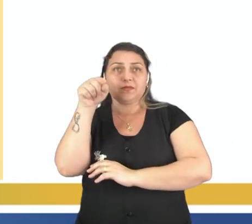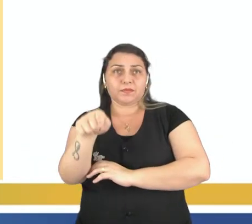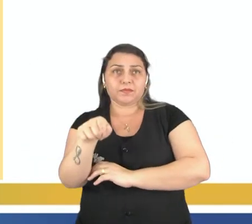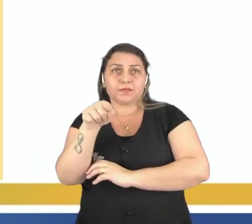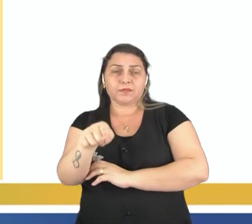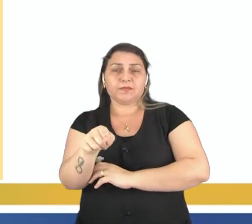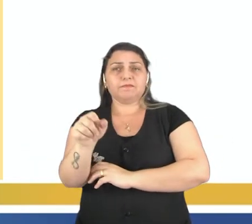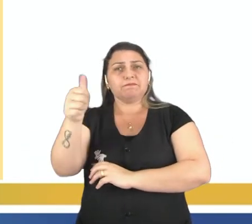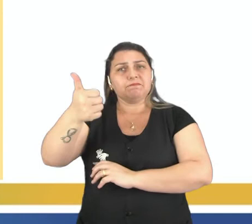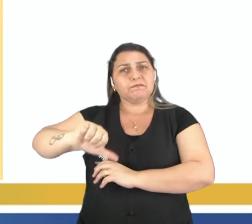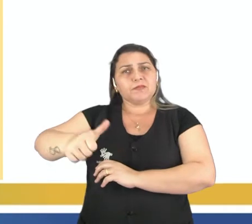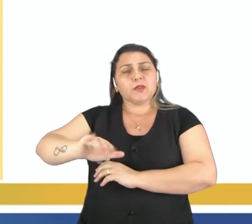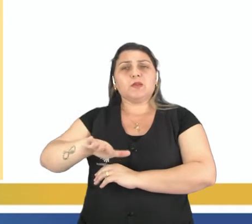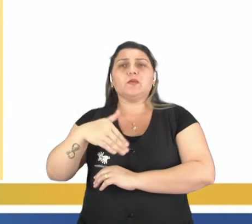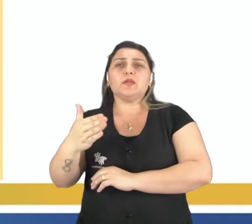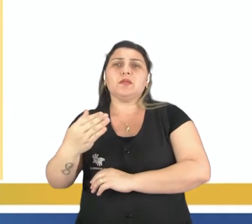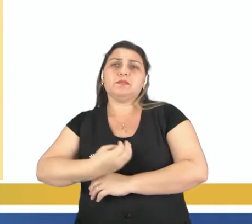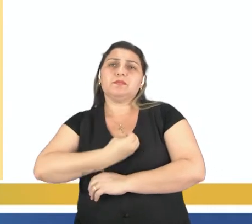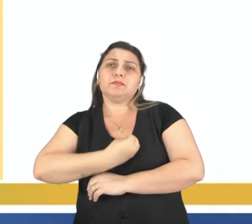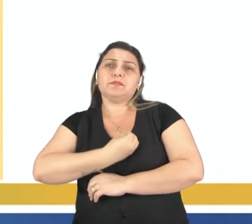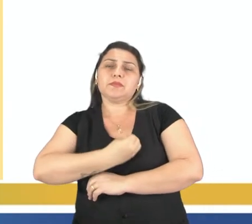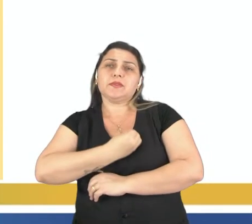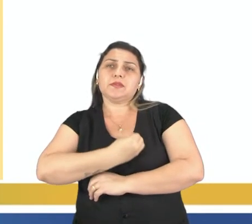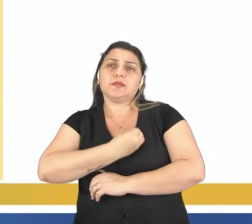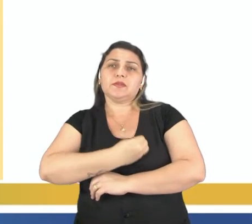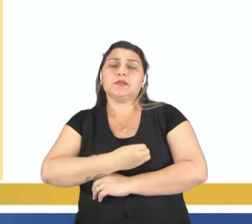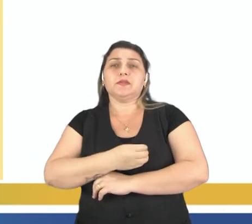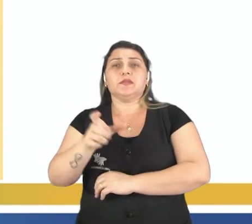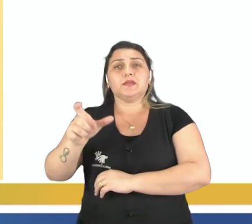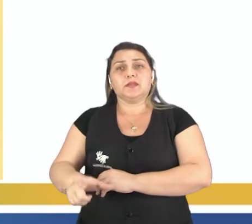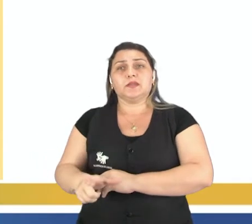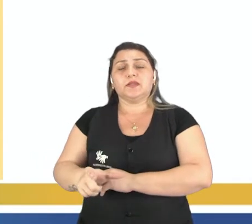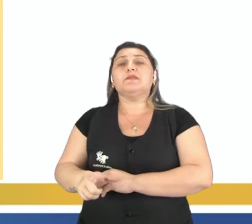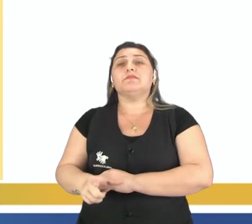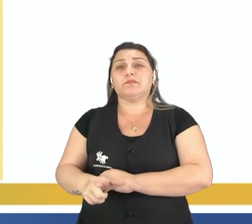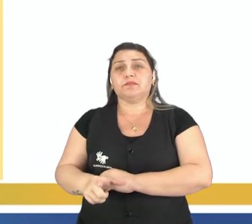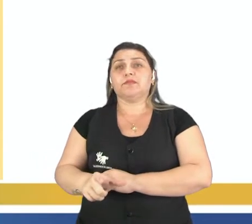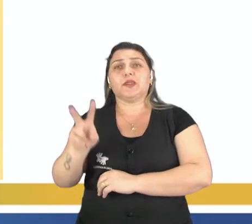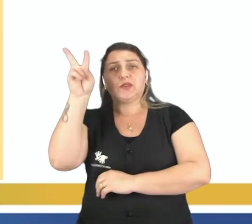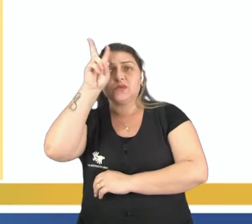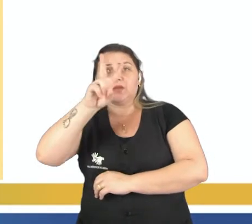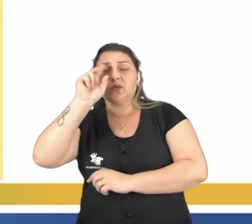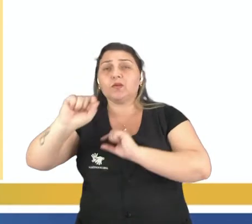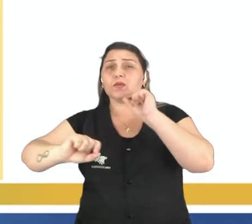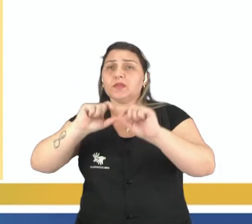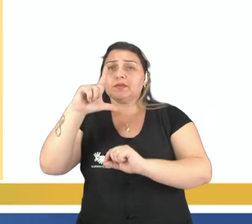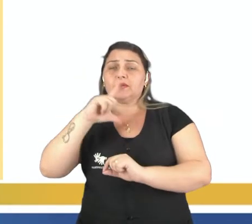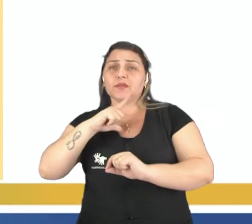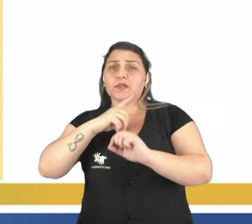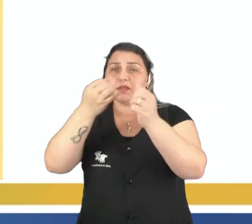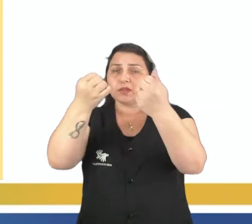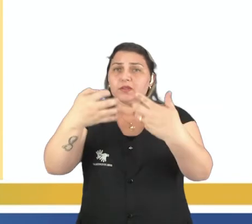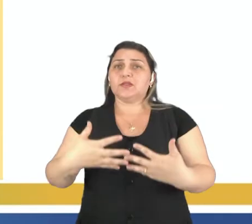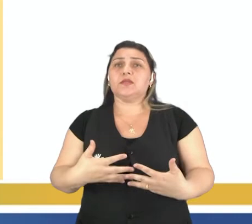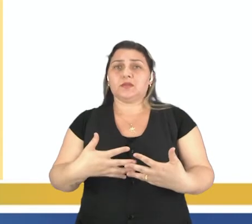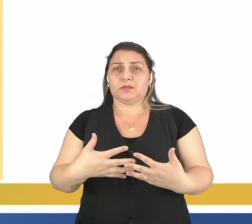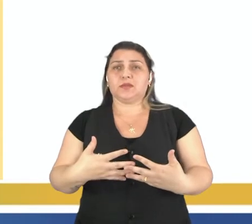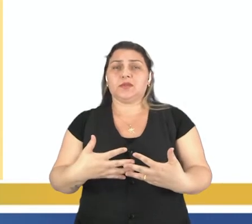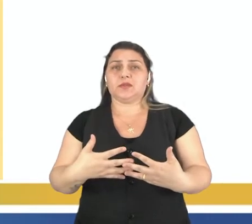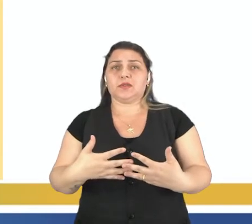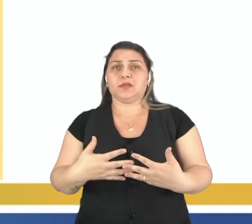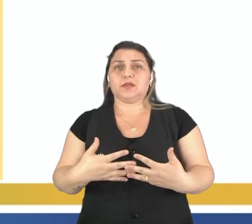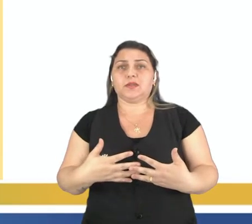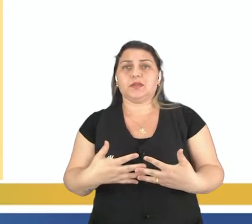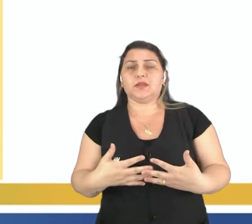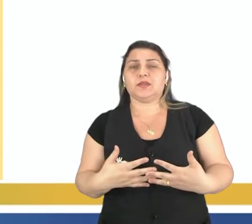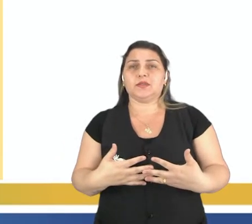você analisar qual é a participação, o envolvimento dele no fato, o que ele tem a relatar sobre esse fato,